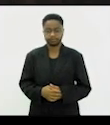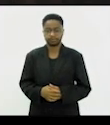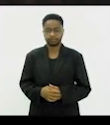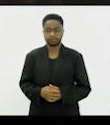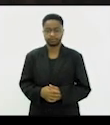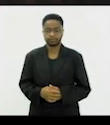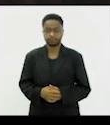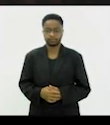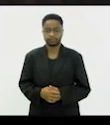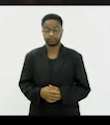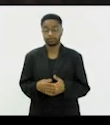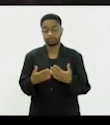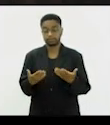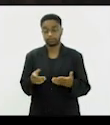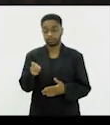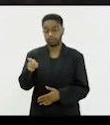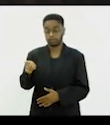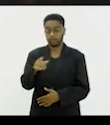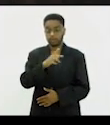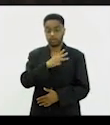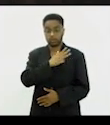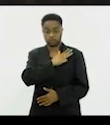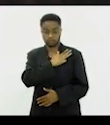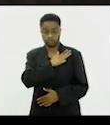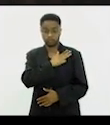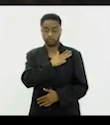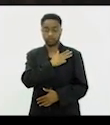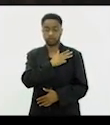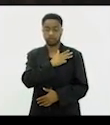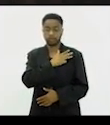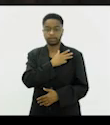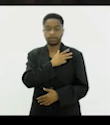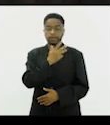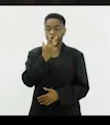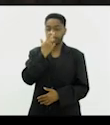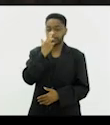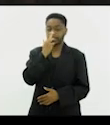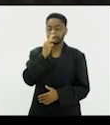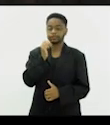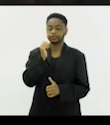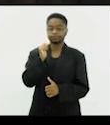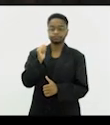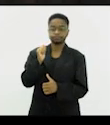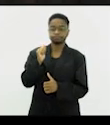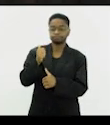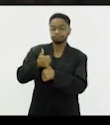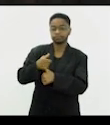E aí o Lula está cada vez mais no papel de Lula.